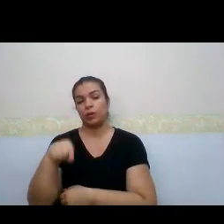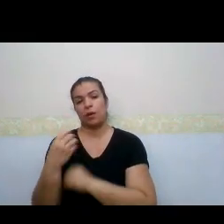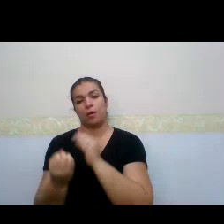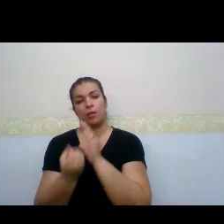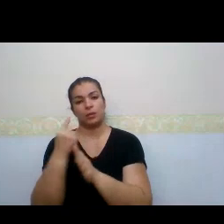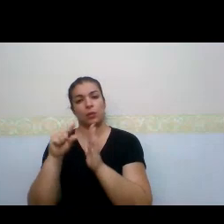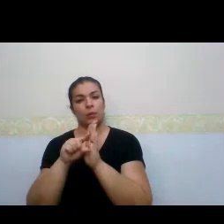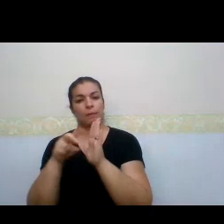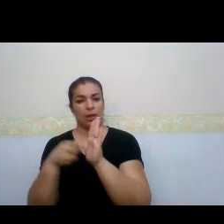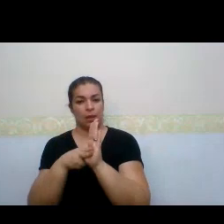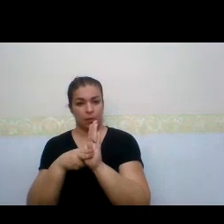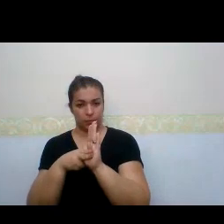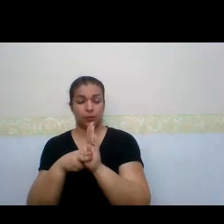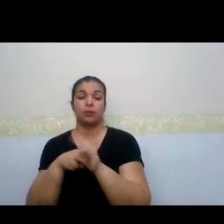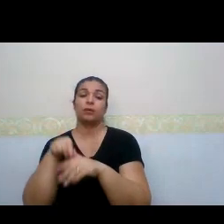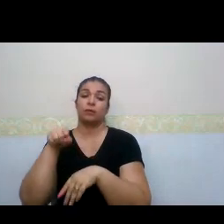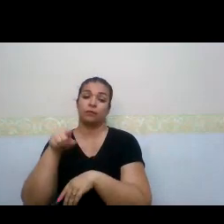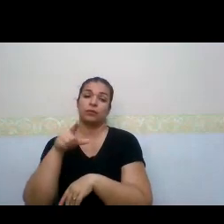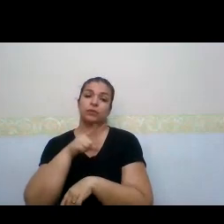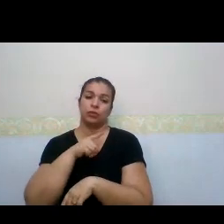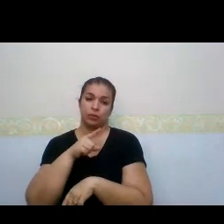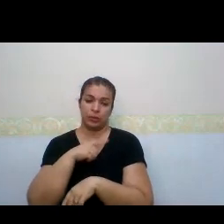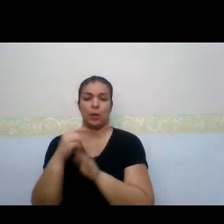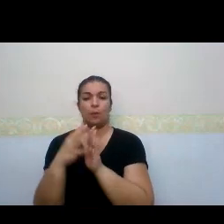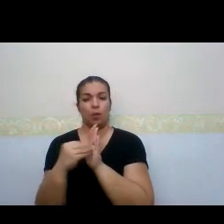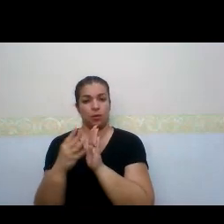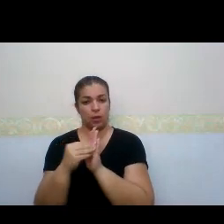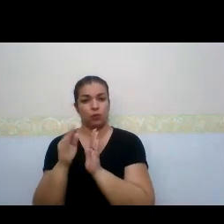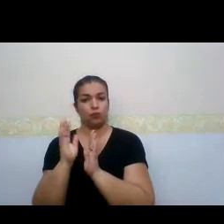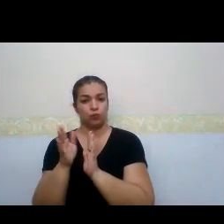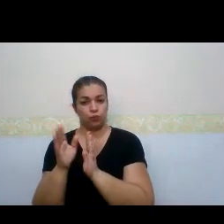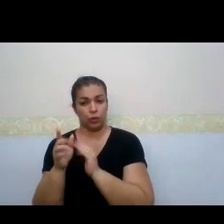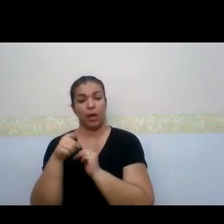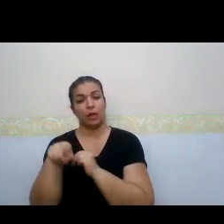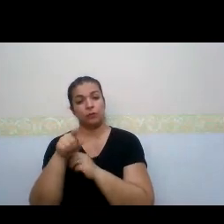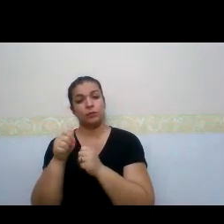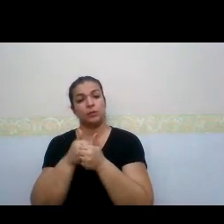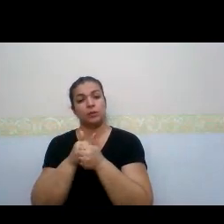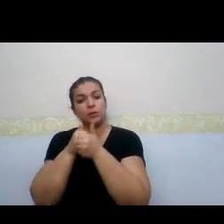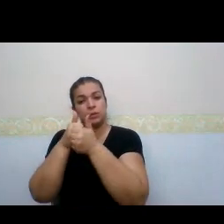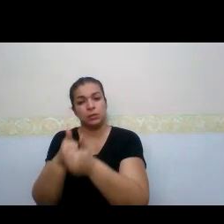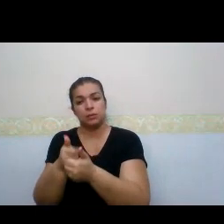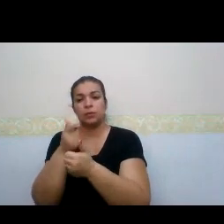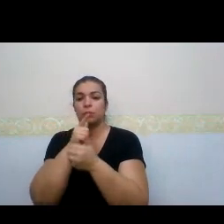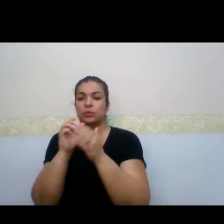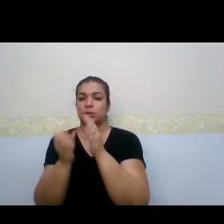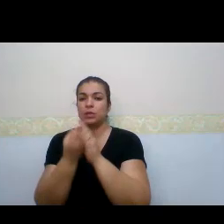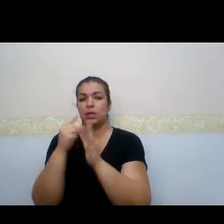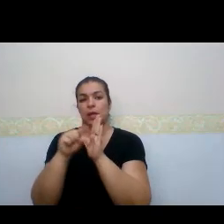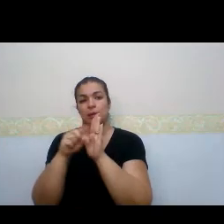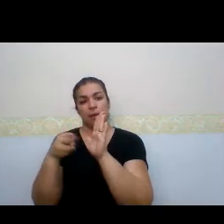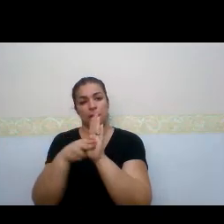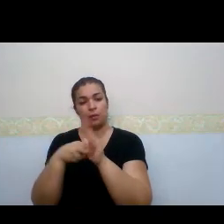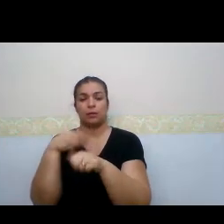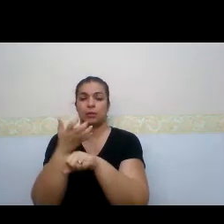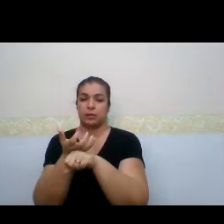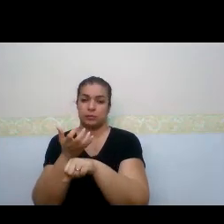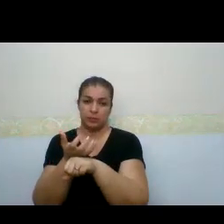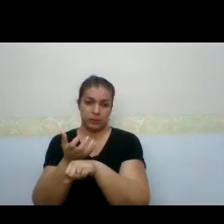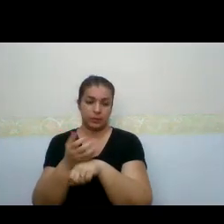onde vocês têm um arquivo com material de exemplo e deverão segui-lo para elaborar a ementa da disciplina que você está